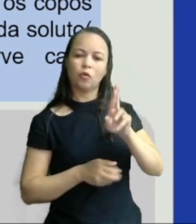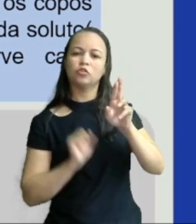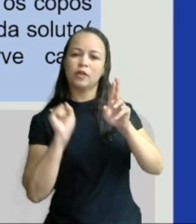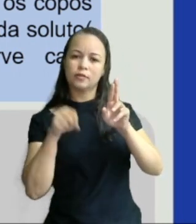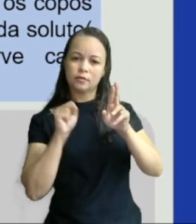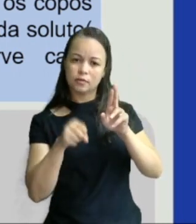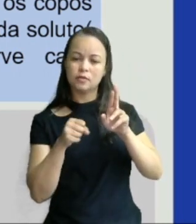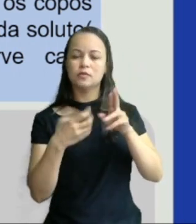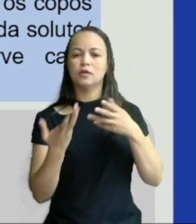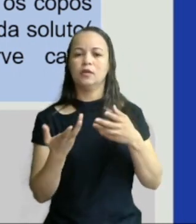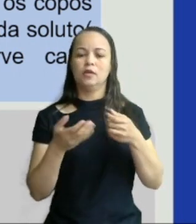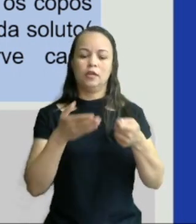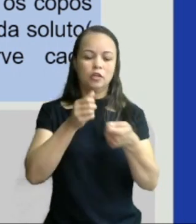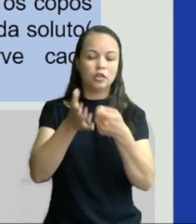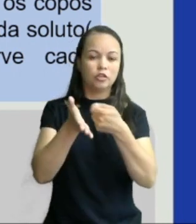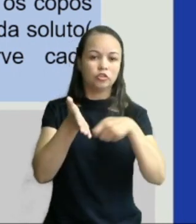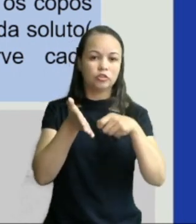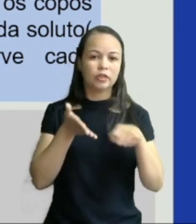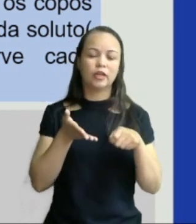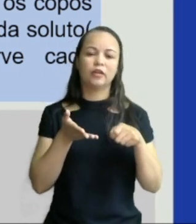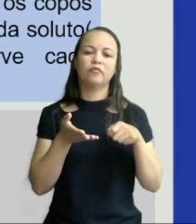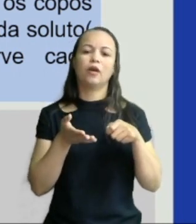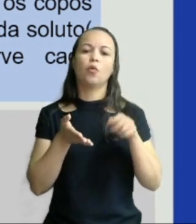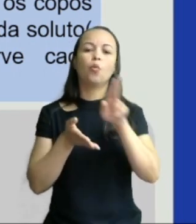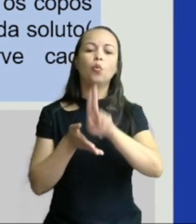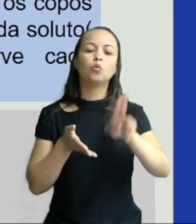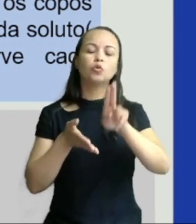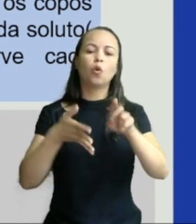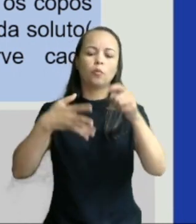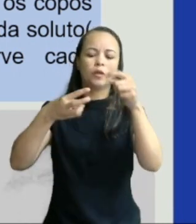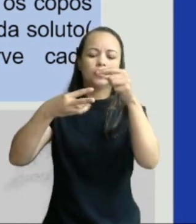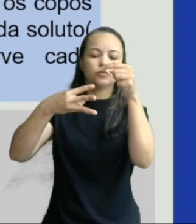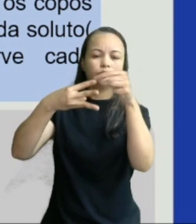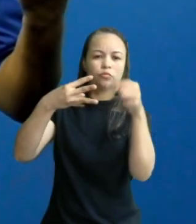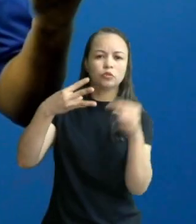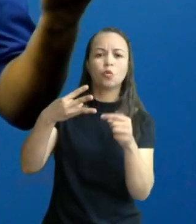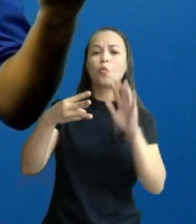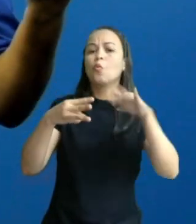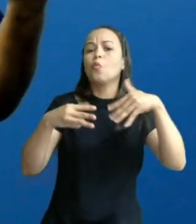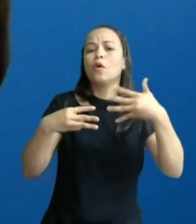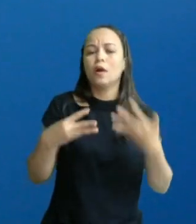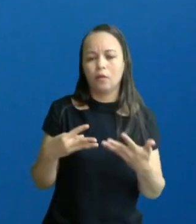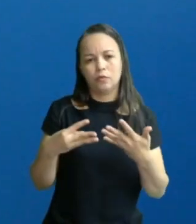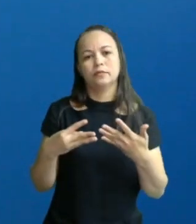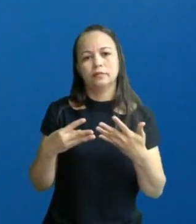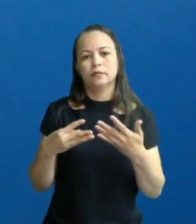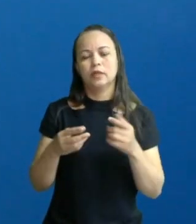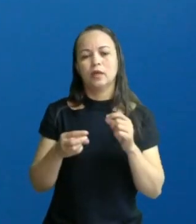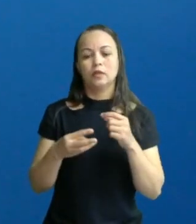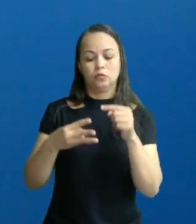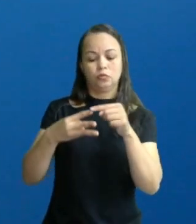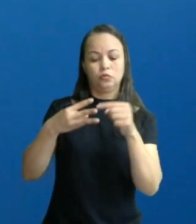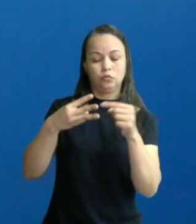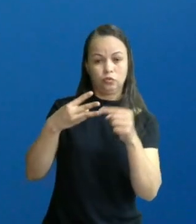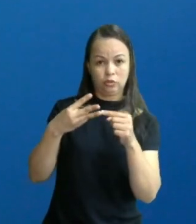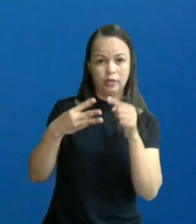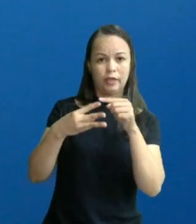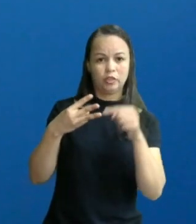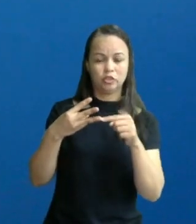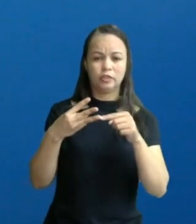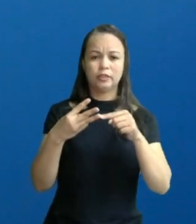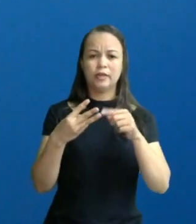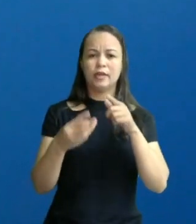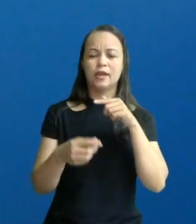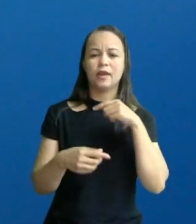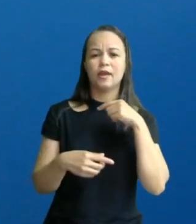sim, escreva abaixo o nome dos solutos. Qual foi, né, desses solutos que a água